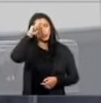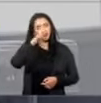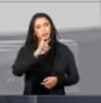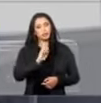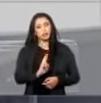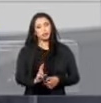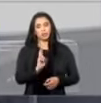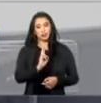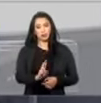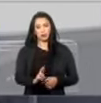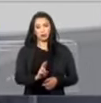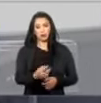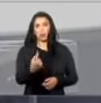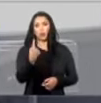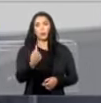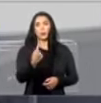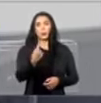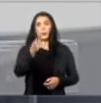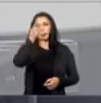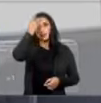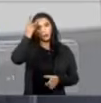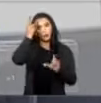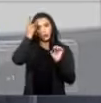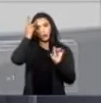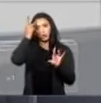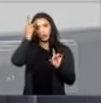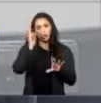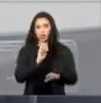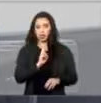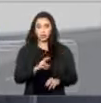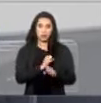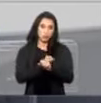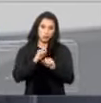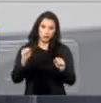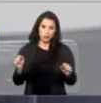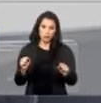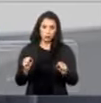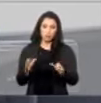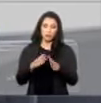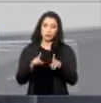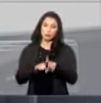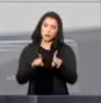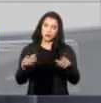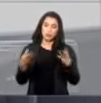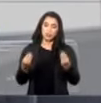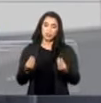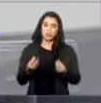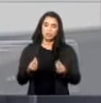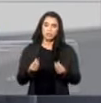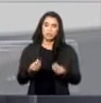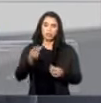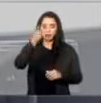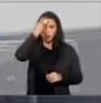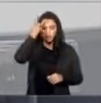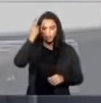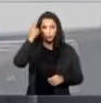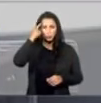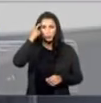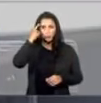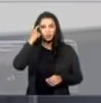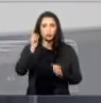de ser respondida por uma única cabeça, mas um conjunto de cabeças bem formadas e bem posicionadas poderão